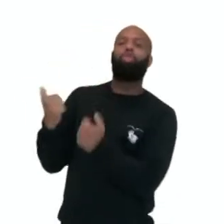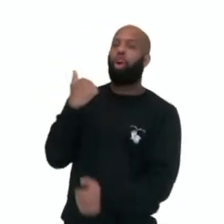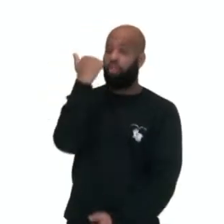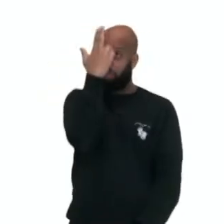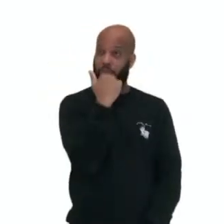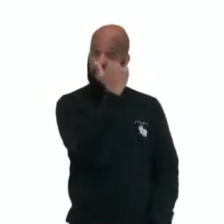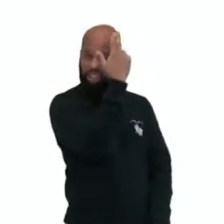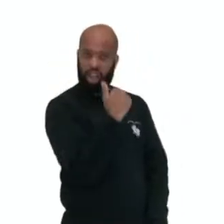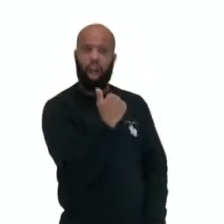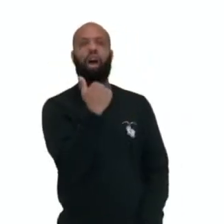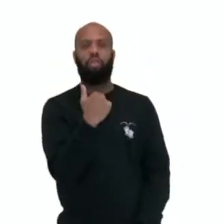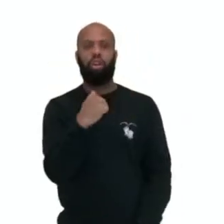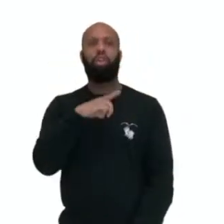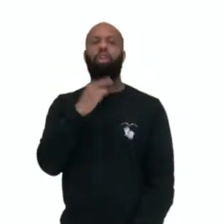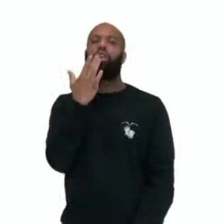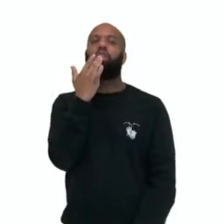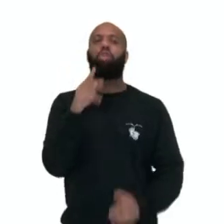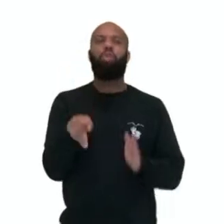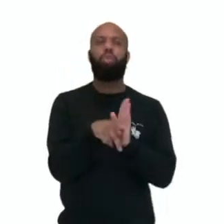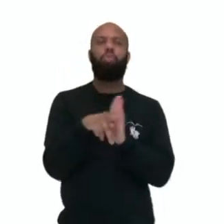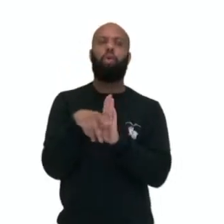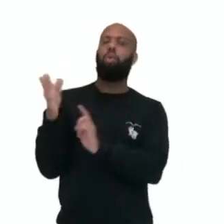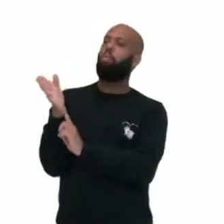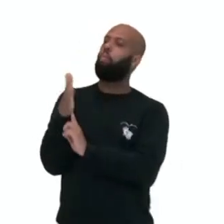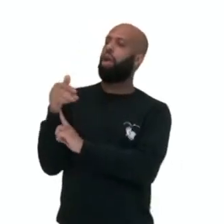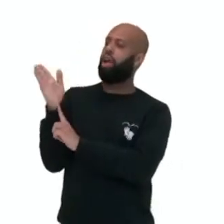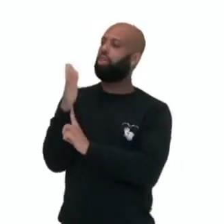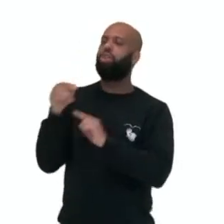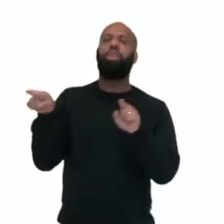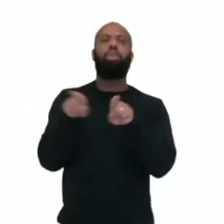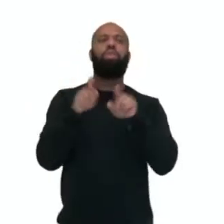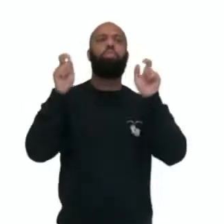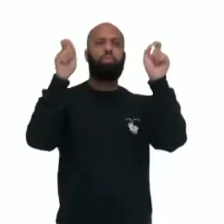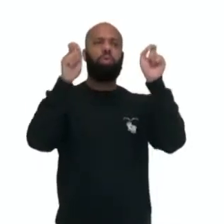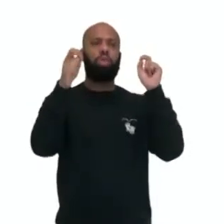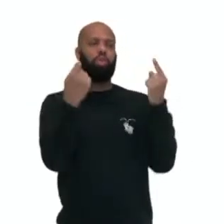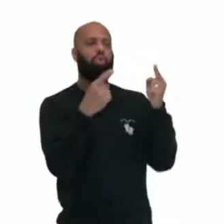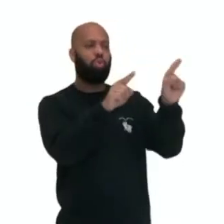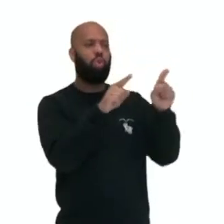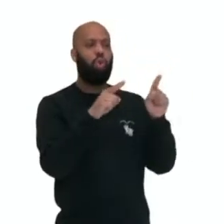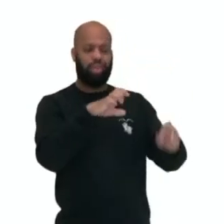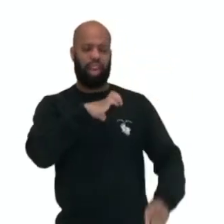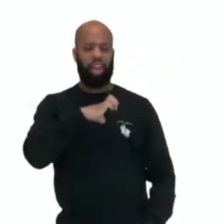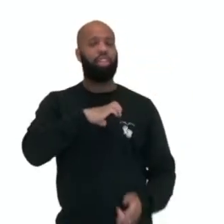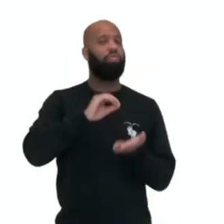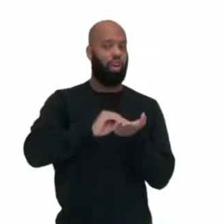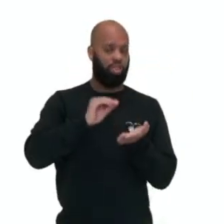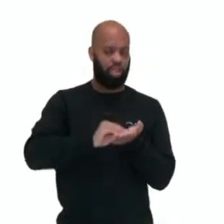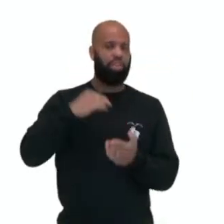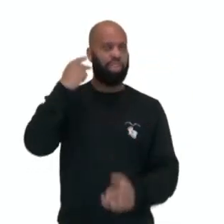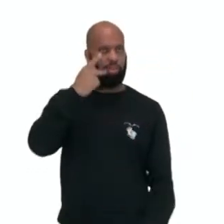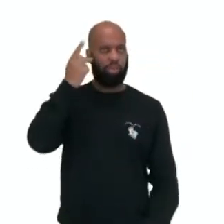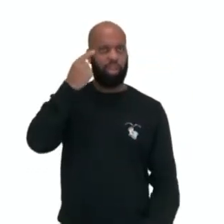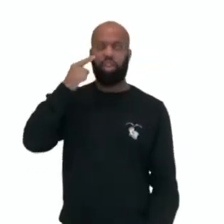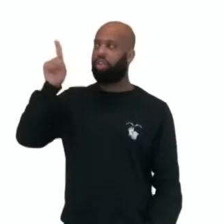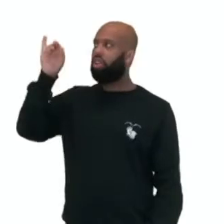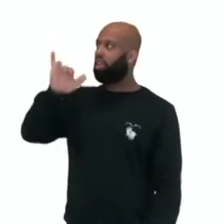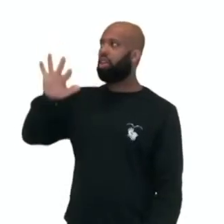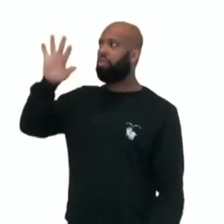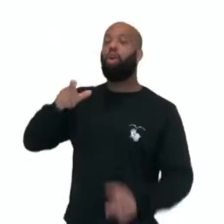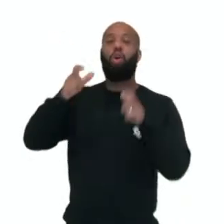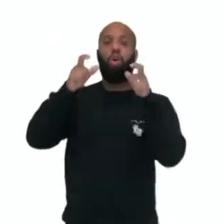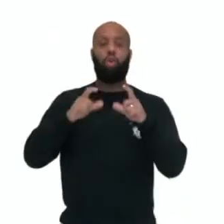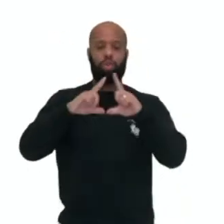pintavam o rosto com as cores da bandeira do Brasil e protestavam contra a falta de ética na política. E você vê aqui a imagem, lá em